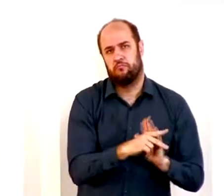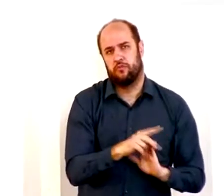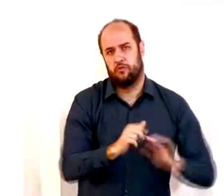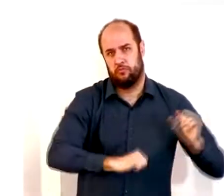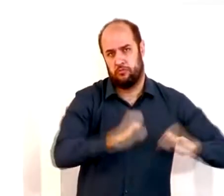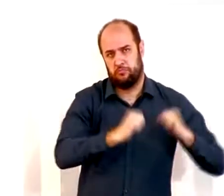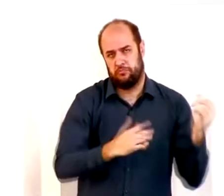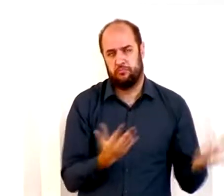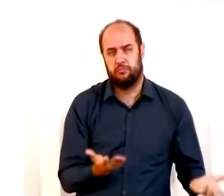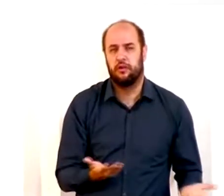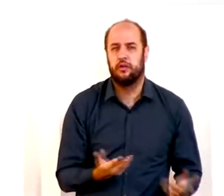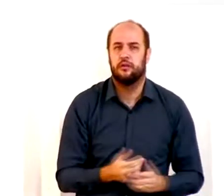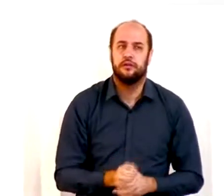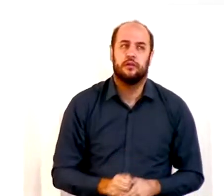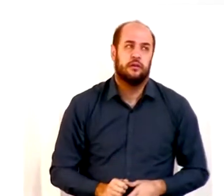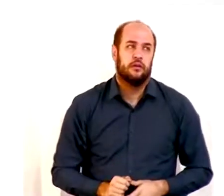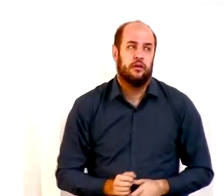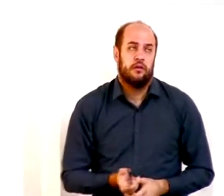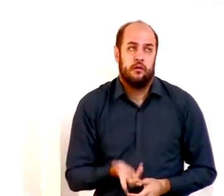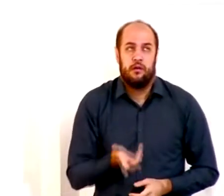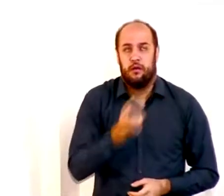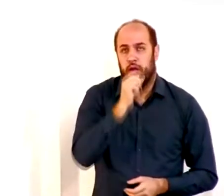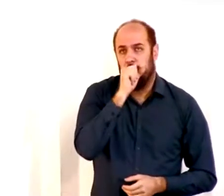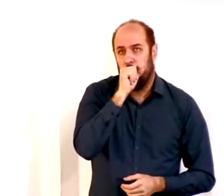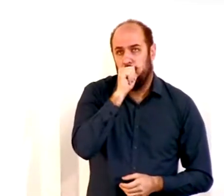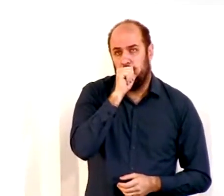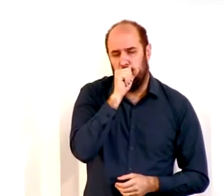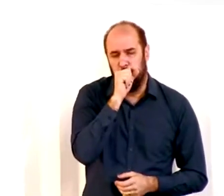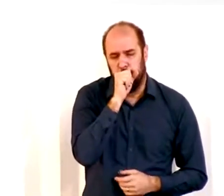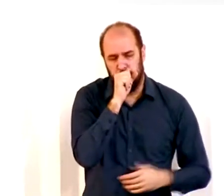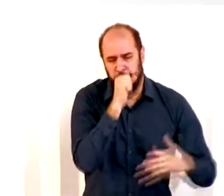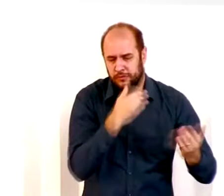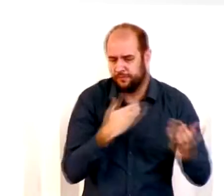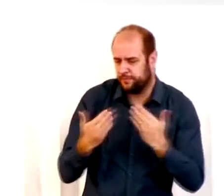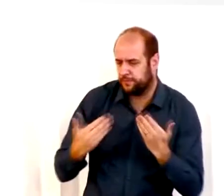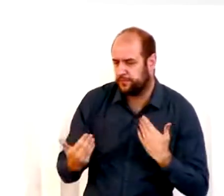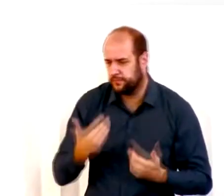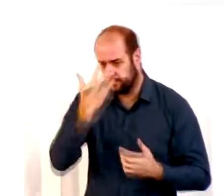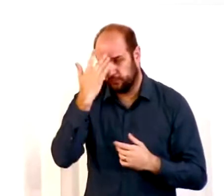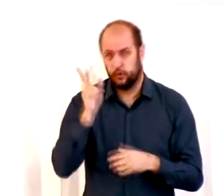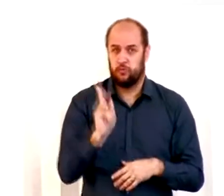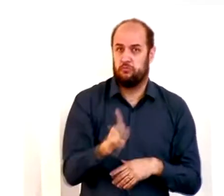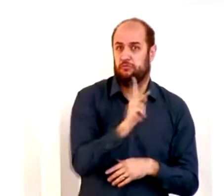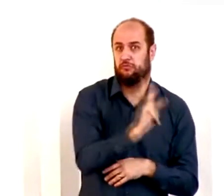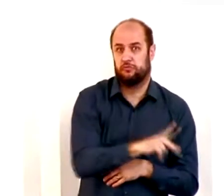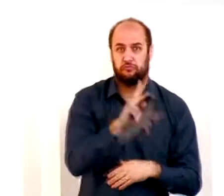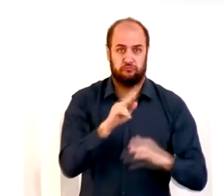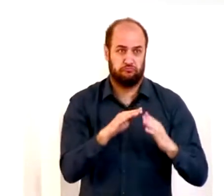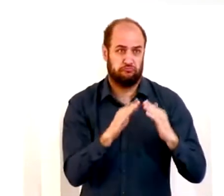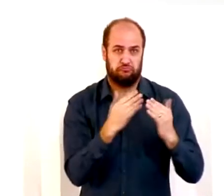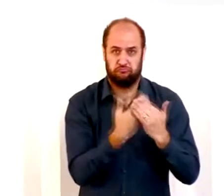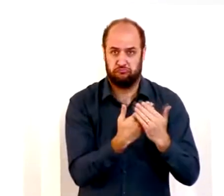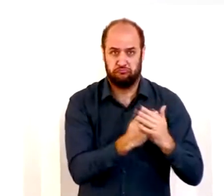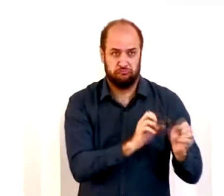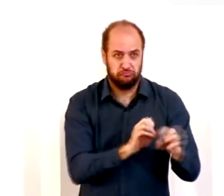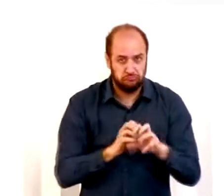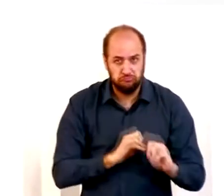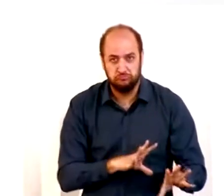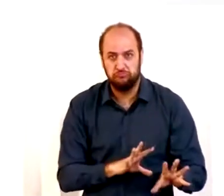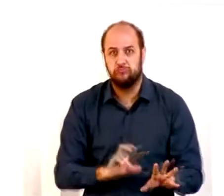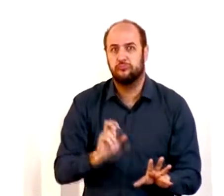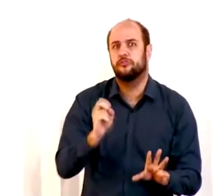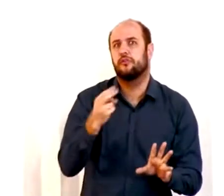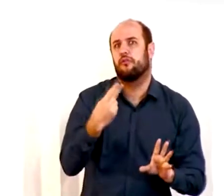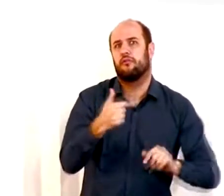dessa empresa, ou os relacionamentos que você tem, se você é professor em alguma instituição, se você